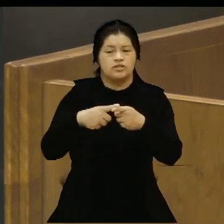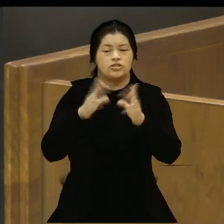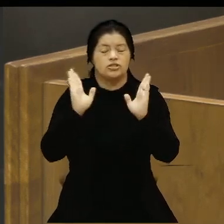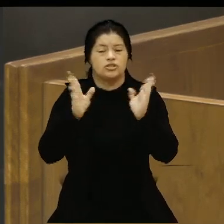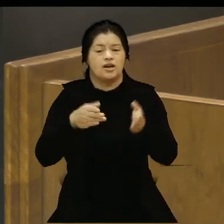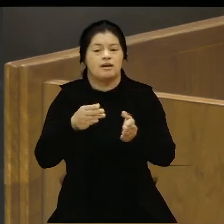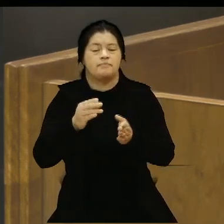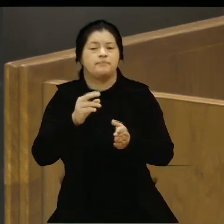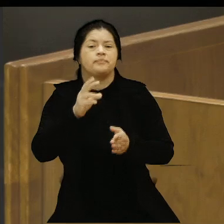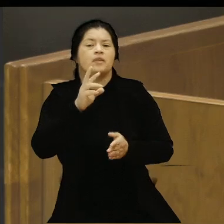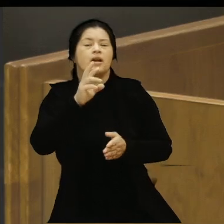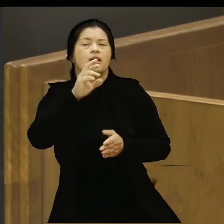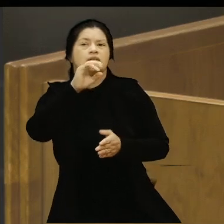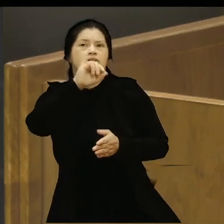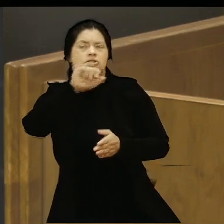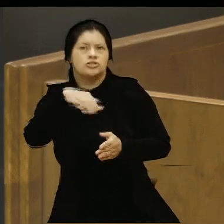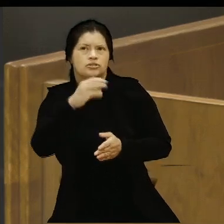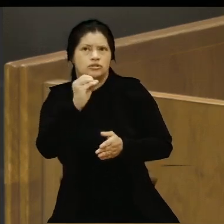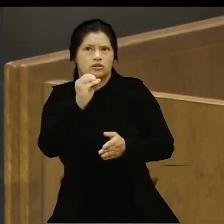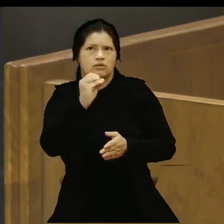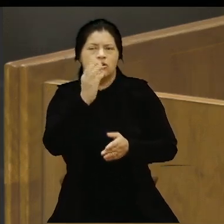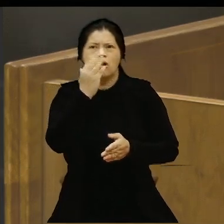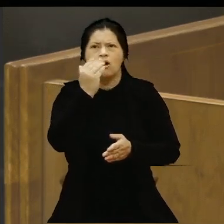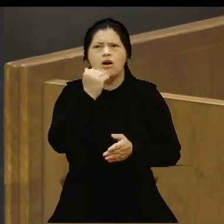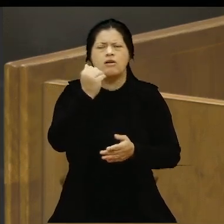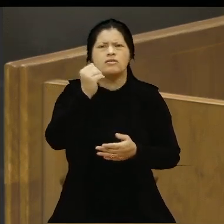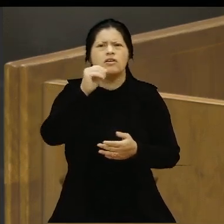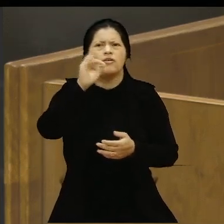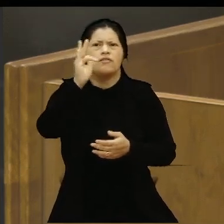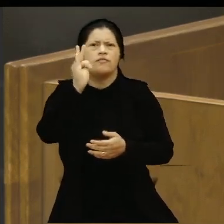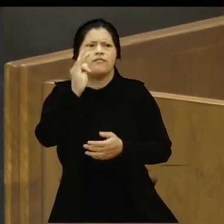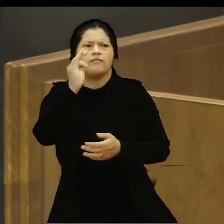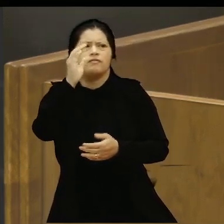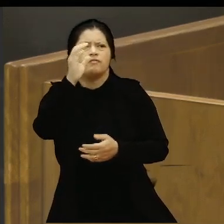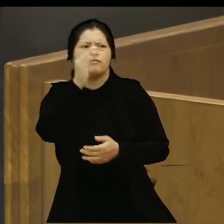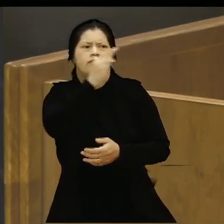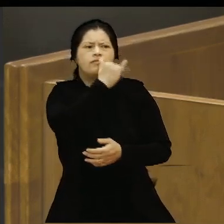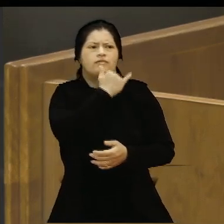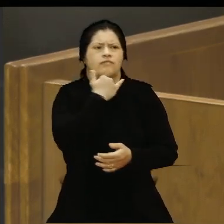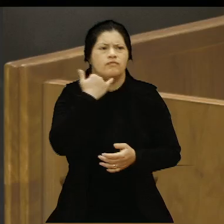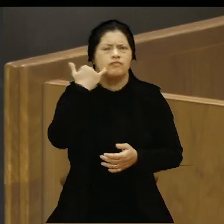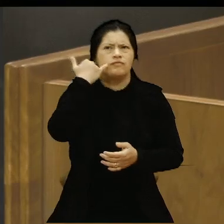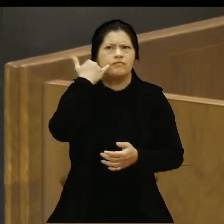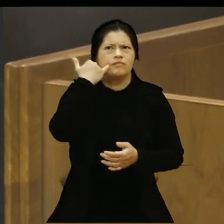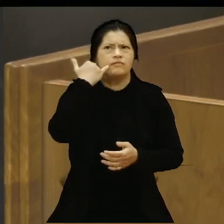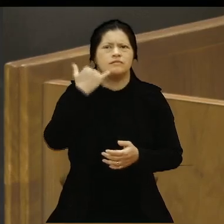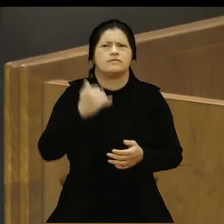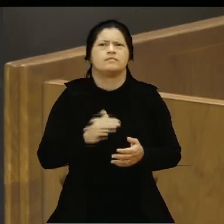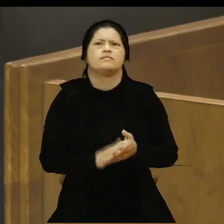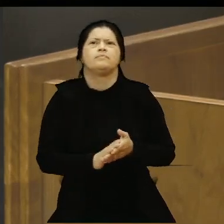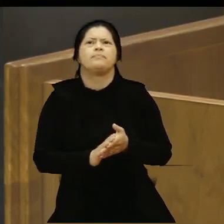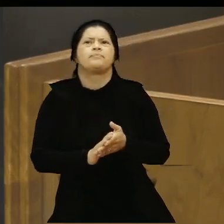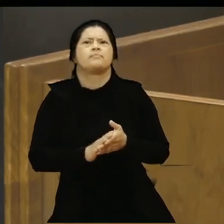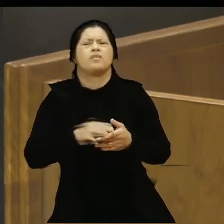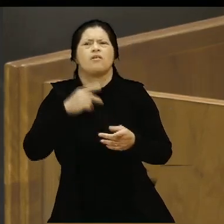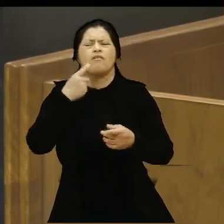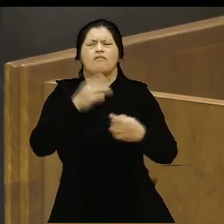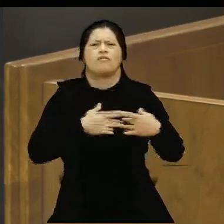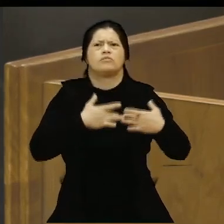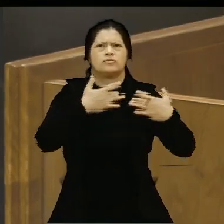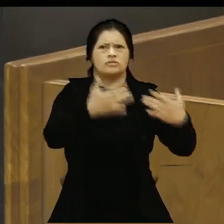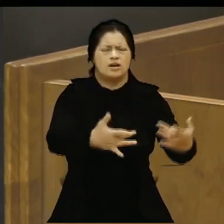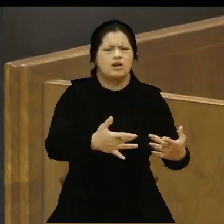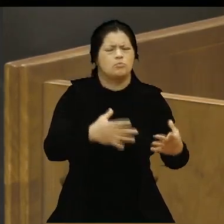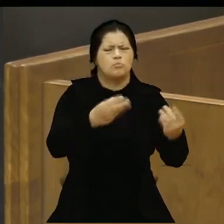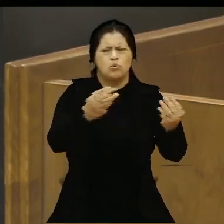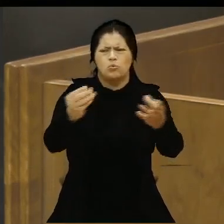da FAS, dos Conselhos Municipais, Frei Jaime, diretores de tantas entidades, né? Casa Anjos Voluntários, CAE, Centro Assistencial